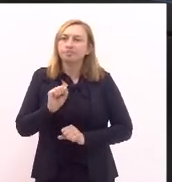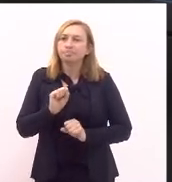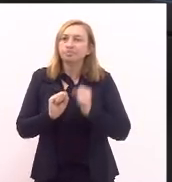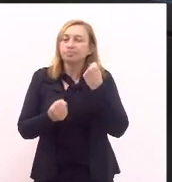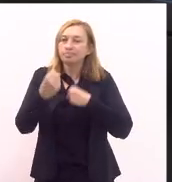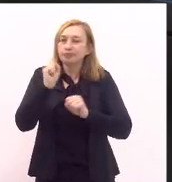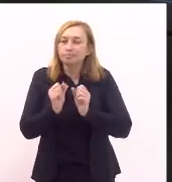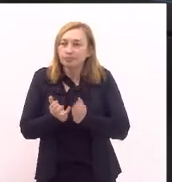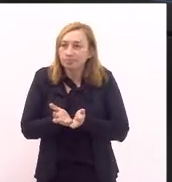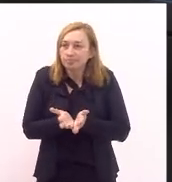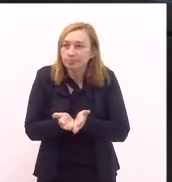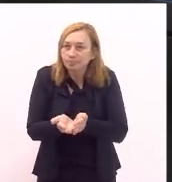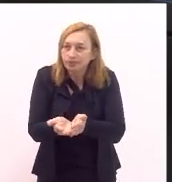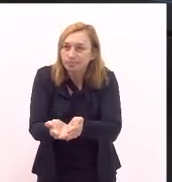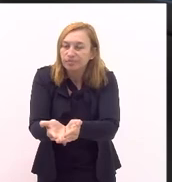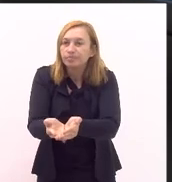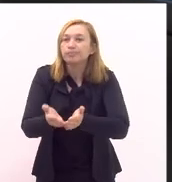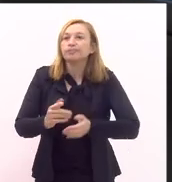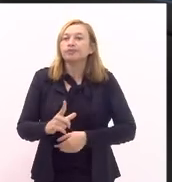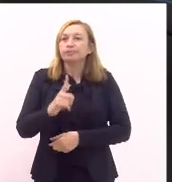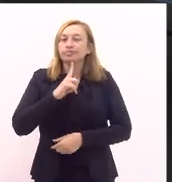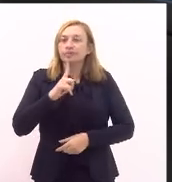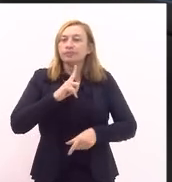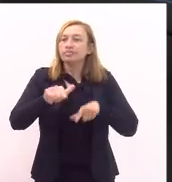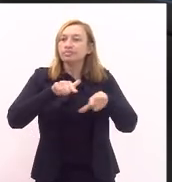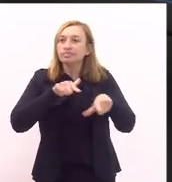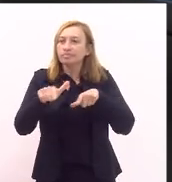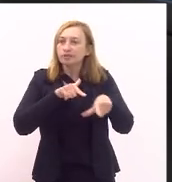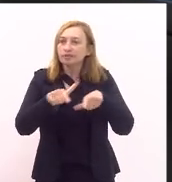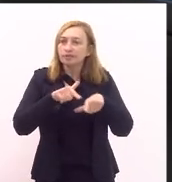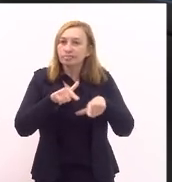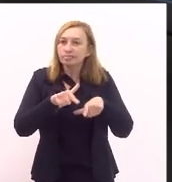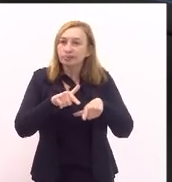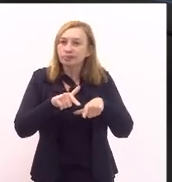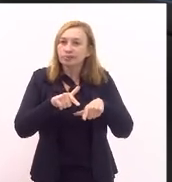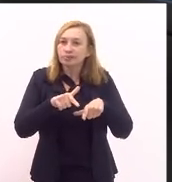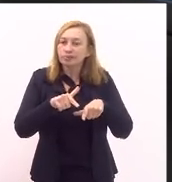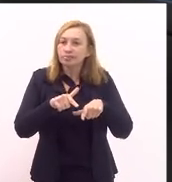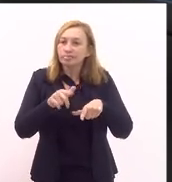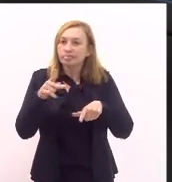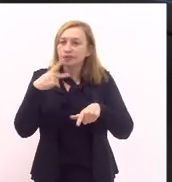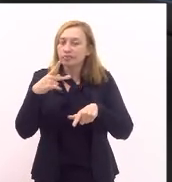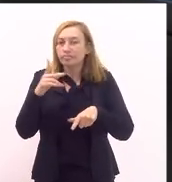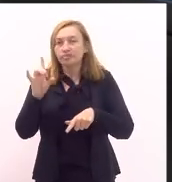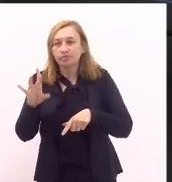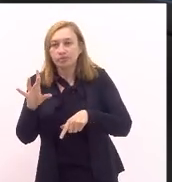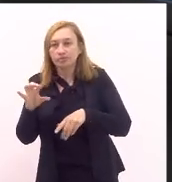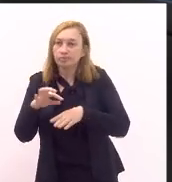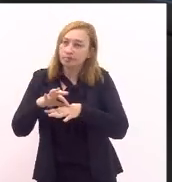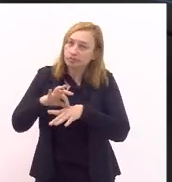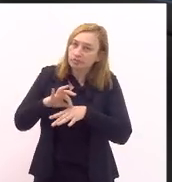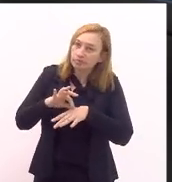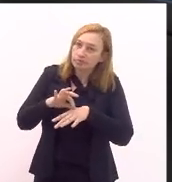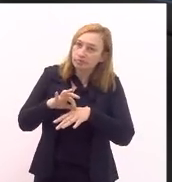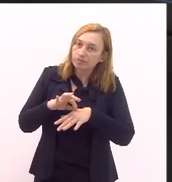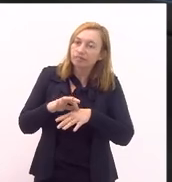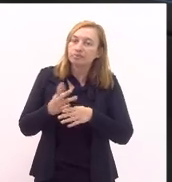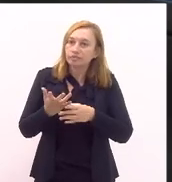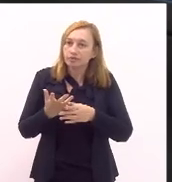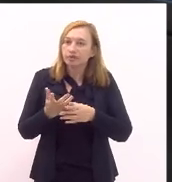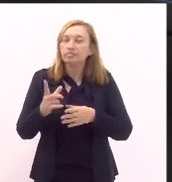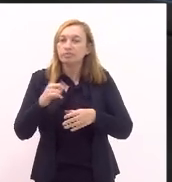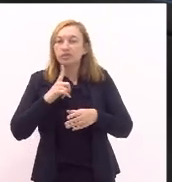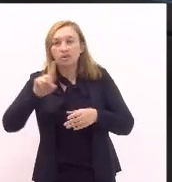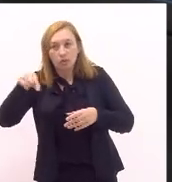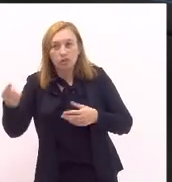botou para funcionar nós tivemos empregos né Ele fala só da Carne mas eu tenho a carne